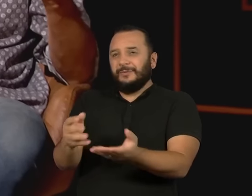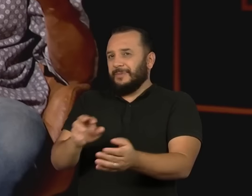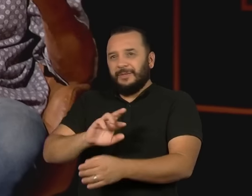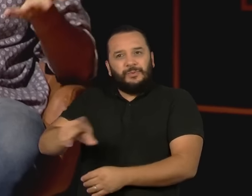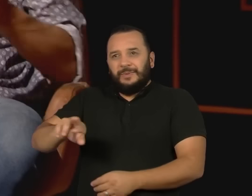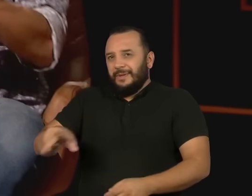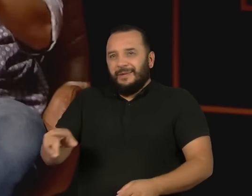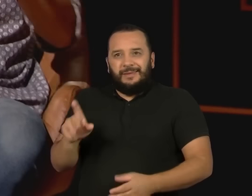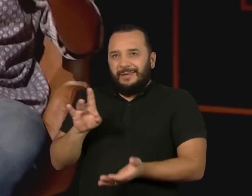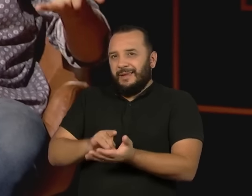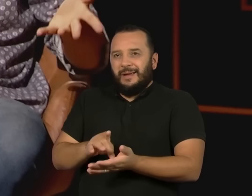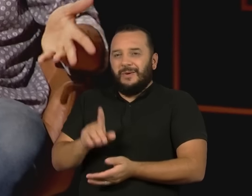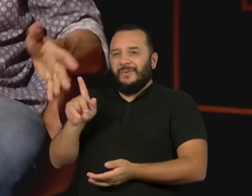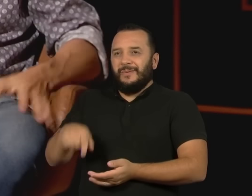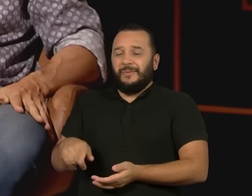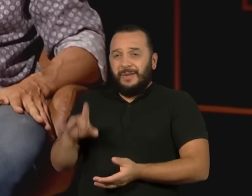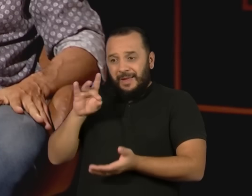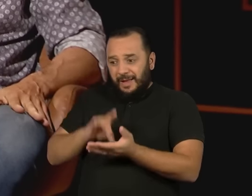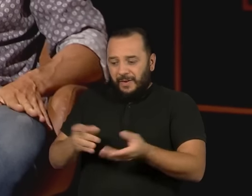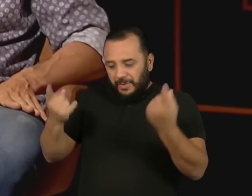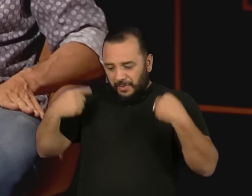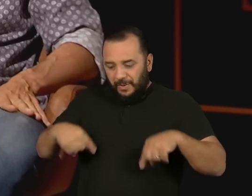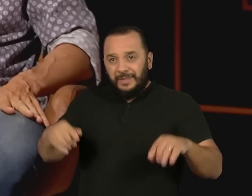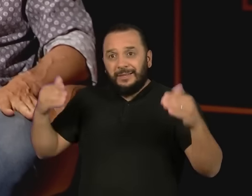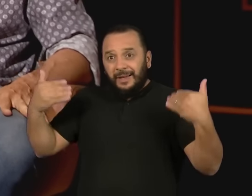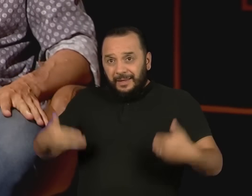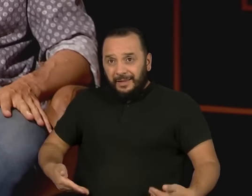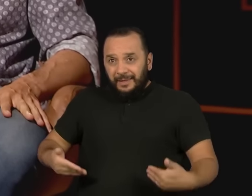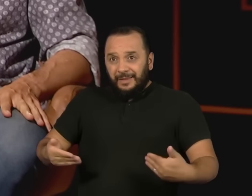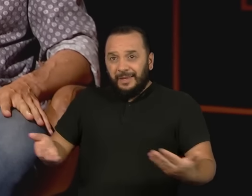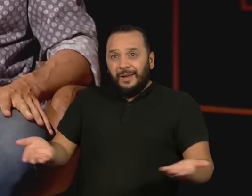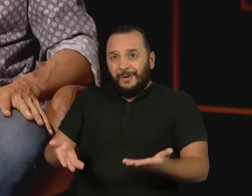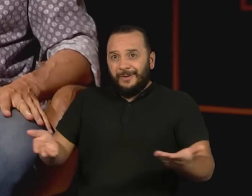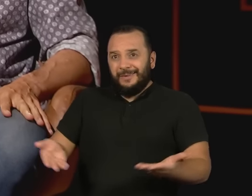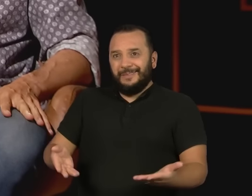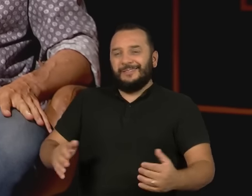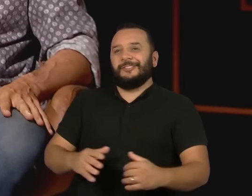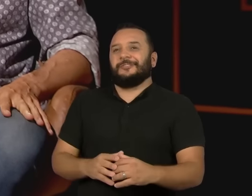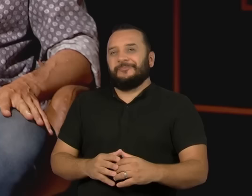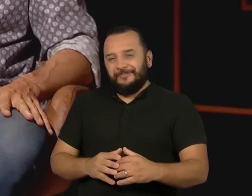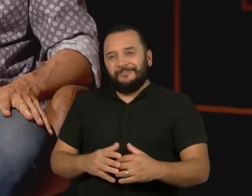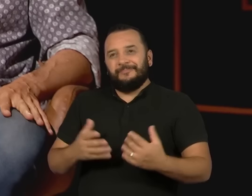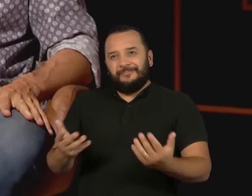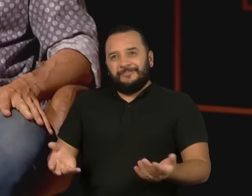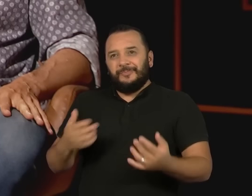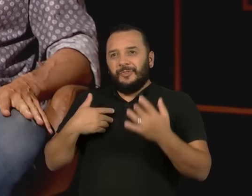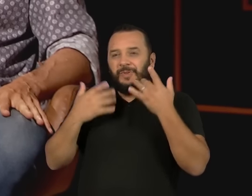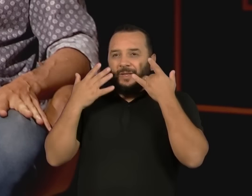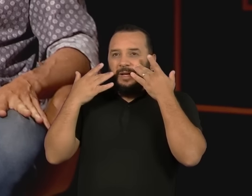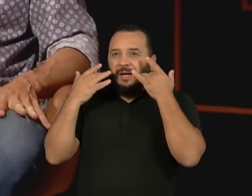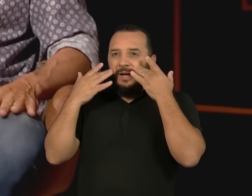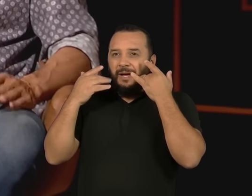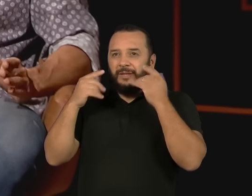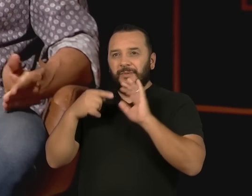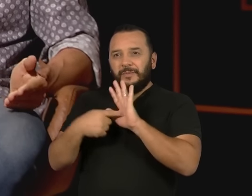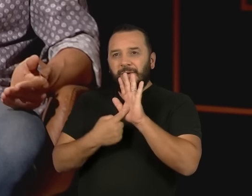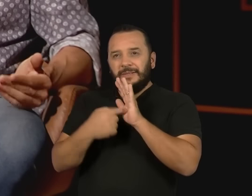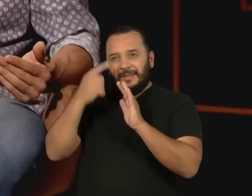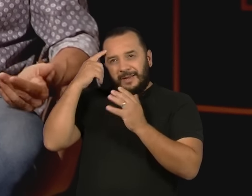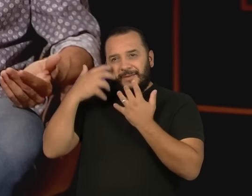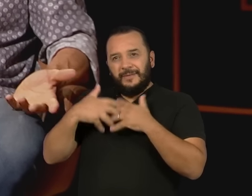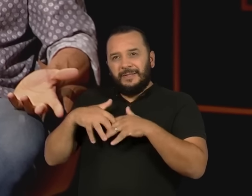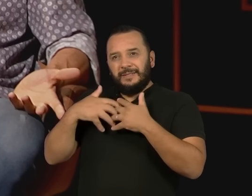não tem nada, né? O real somos nós aqui, agora, né? Então, eu acho que a peça também traz essa reflexão de que, na